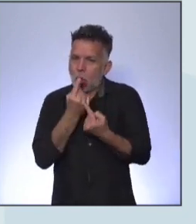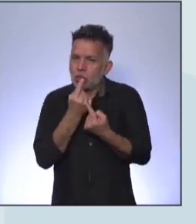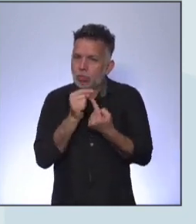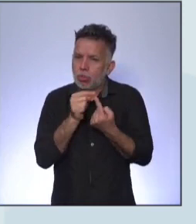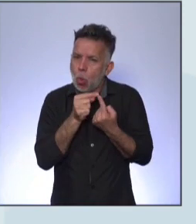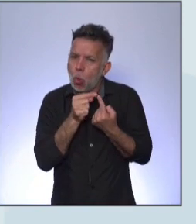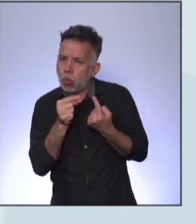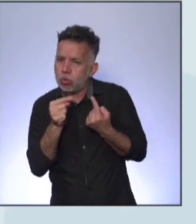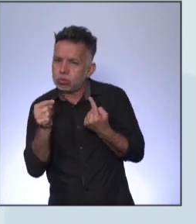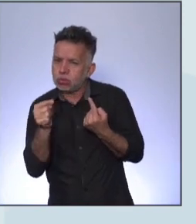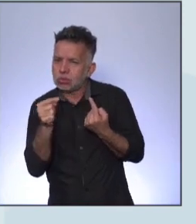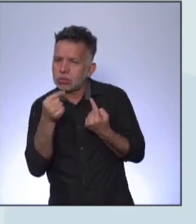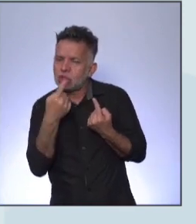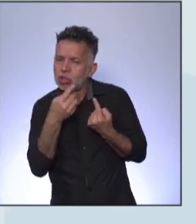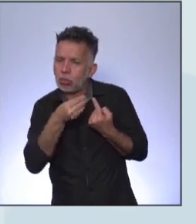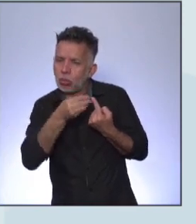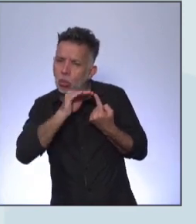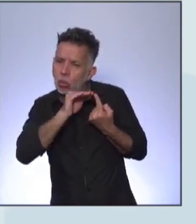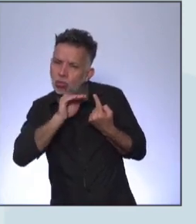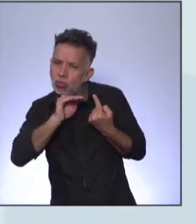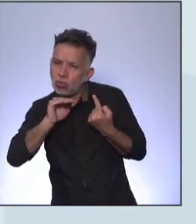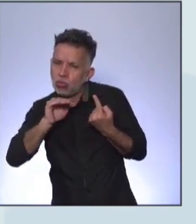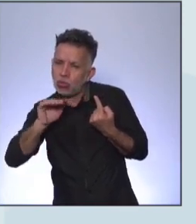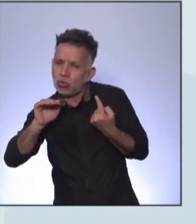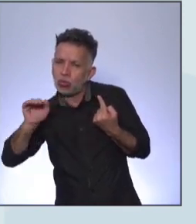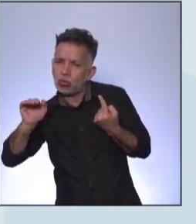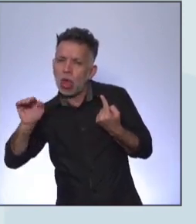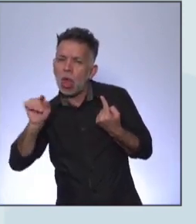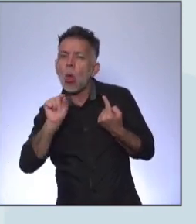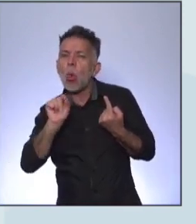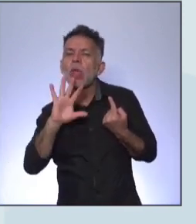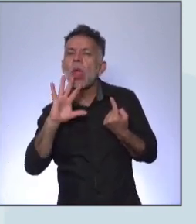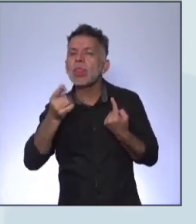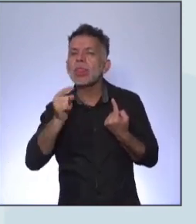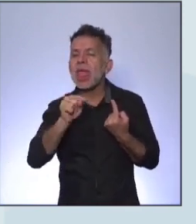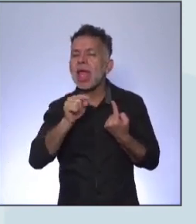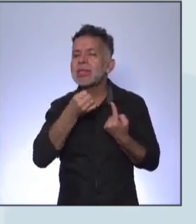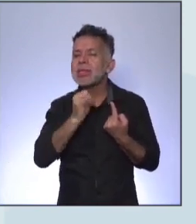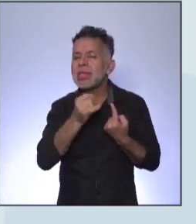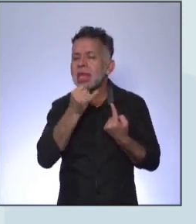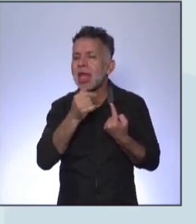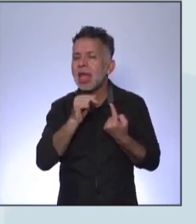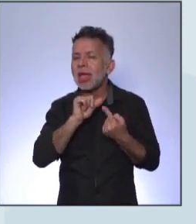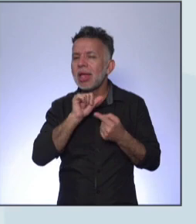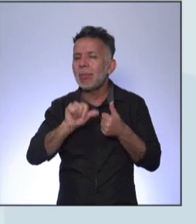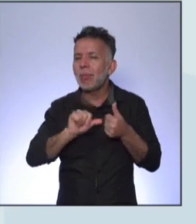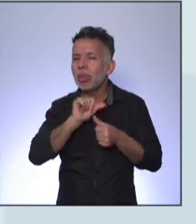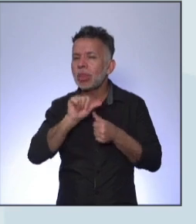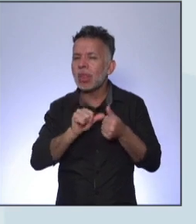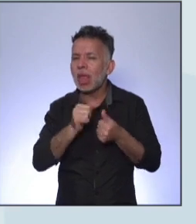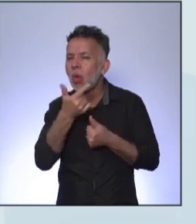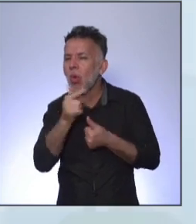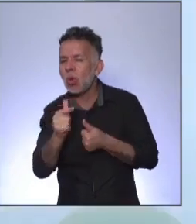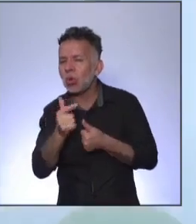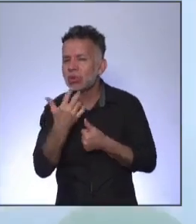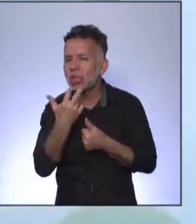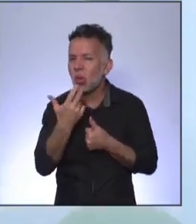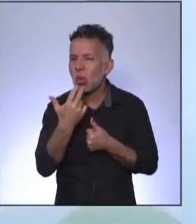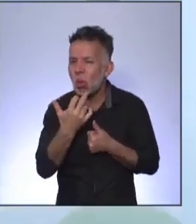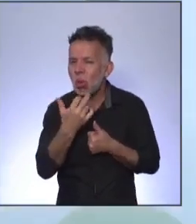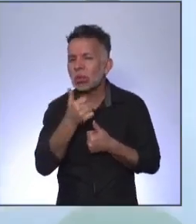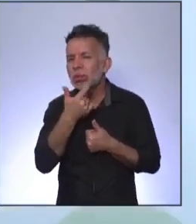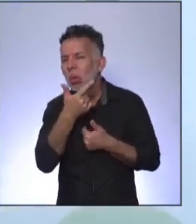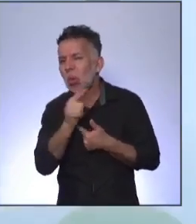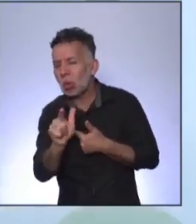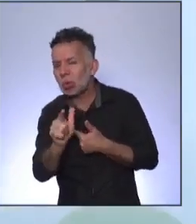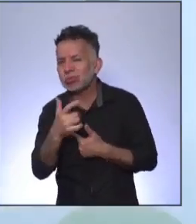e com aspecto uniforme, o que acontece se a mistura tiver outras fases e sem esse aspecto? Então vamos pensar.